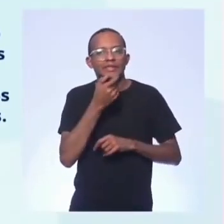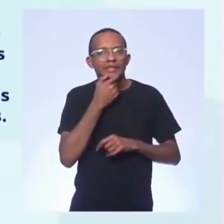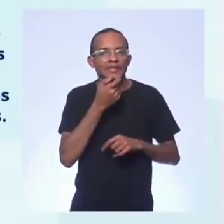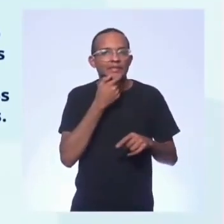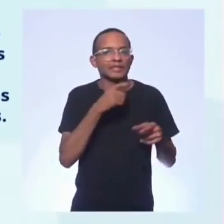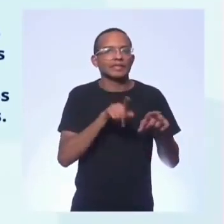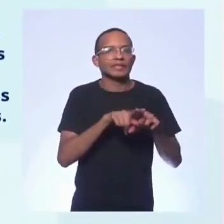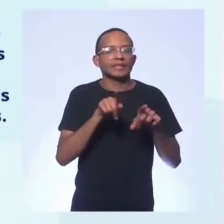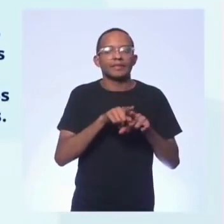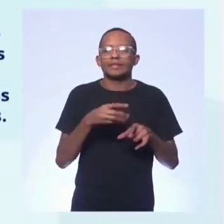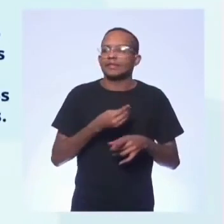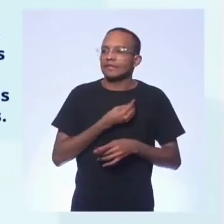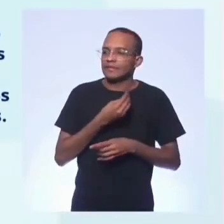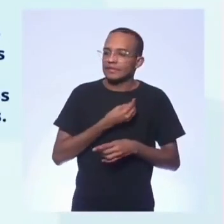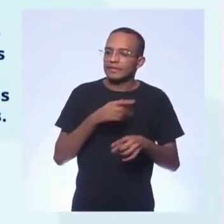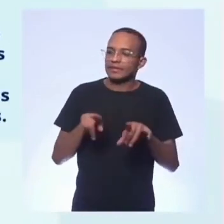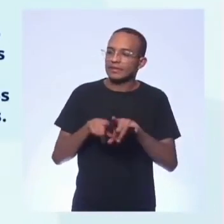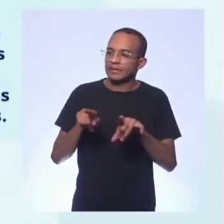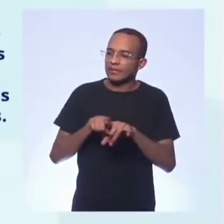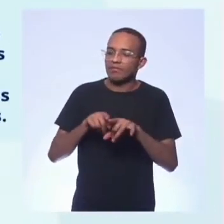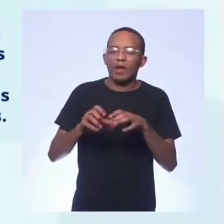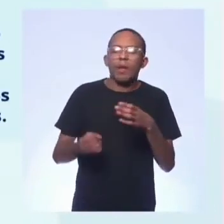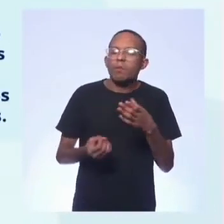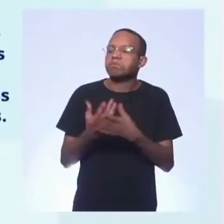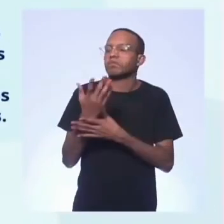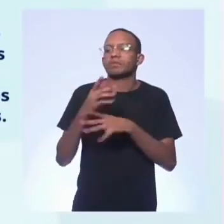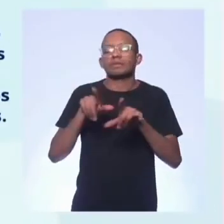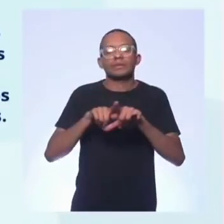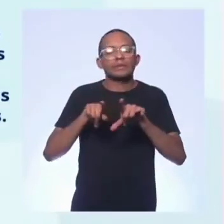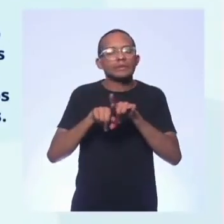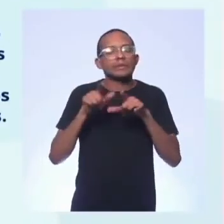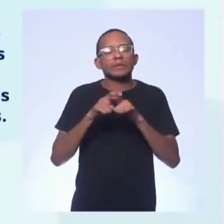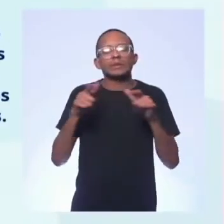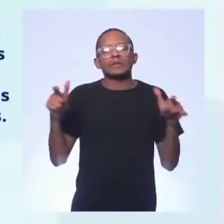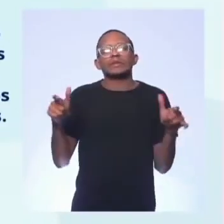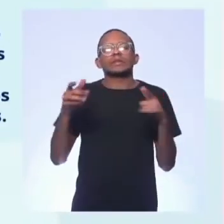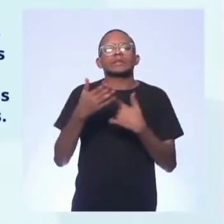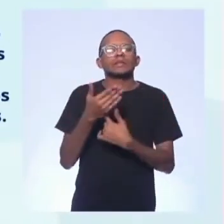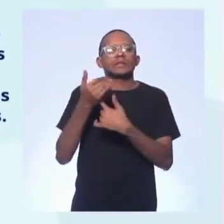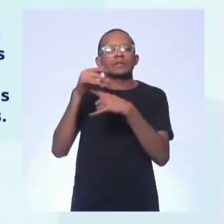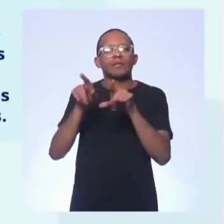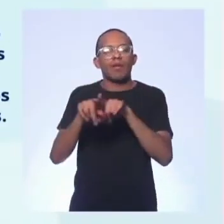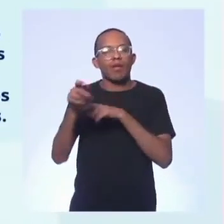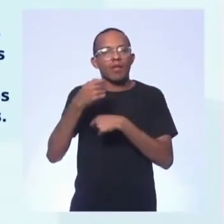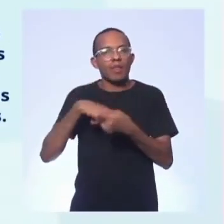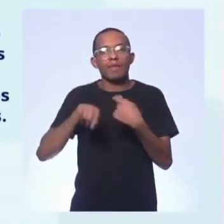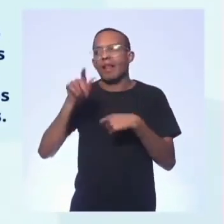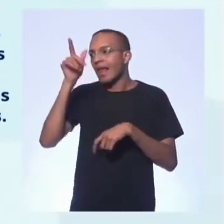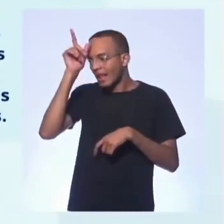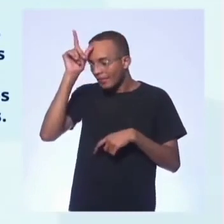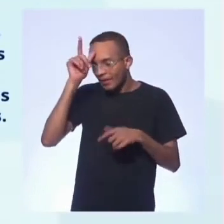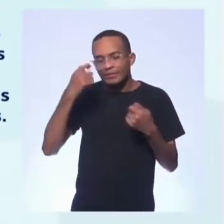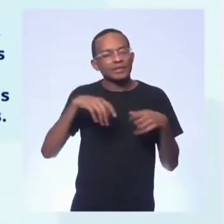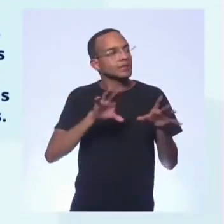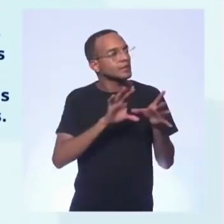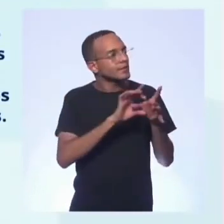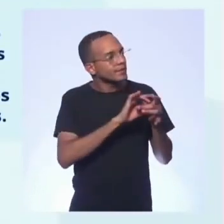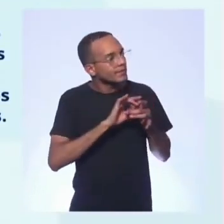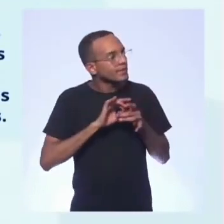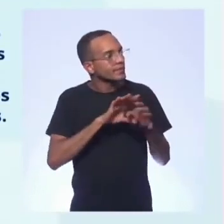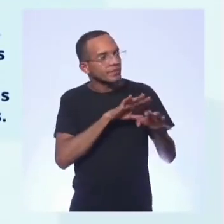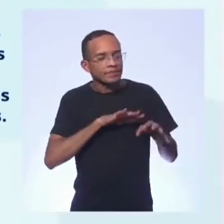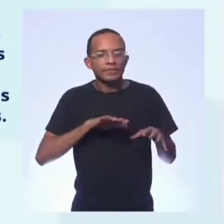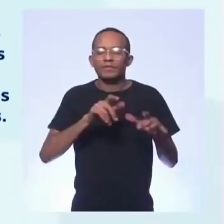Inglaterra, ela vive aí um boom econômico e tecnológico, a Alemanha, ela precisa unificar seu